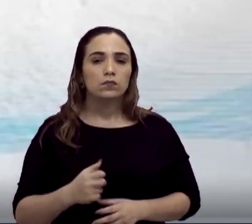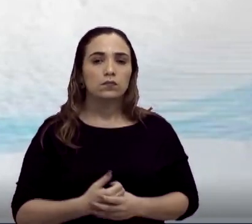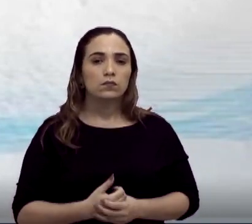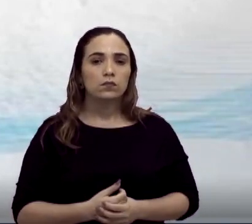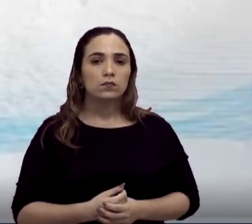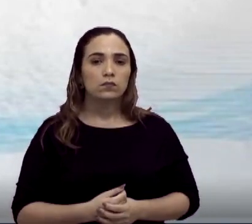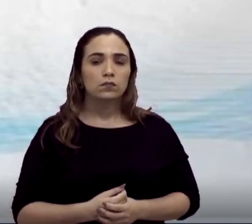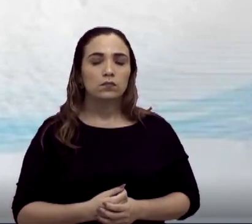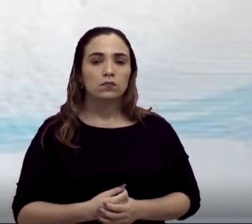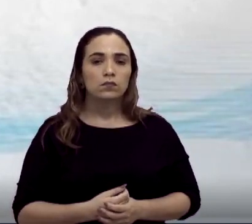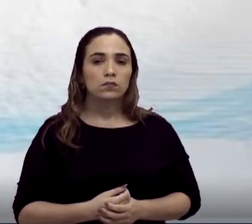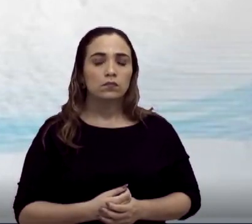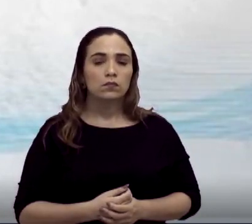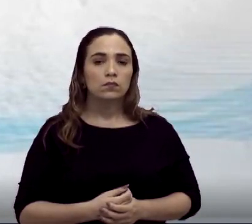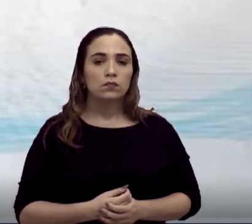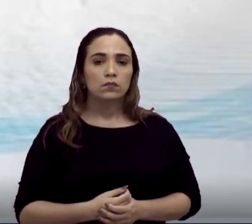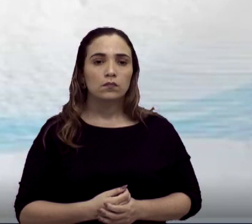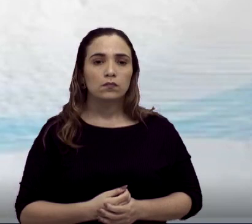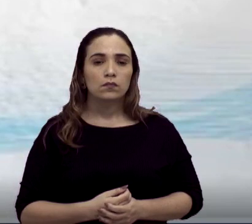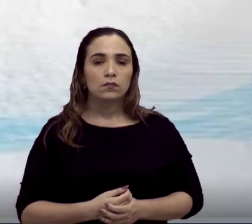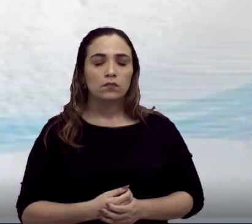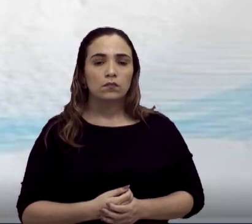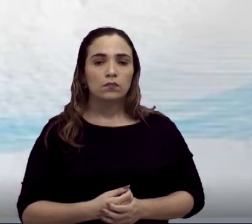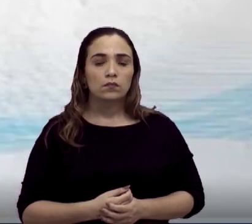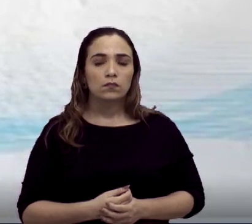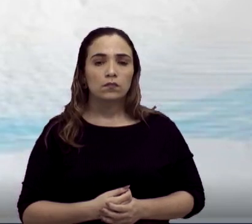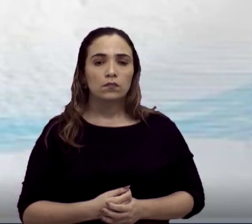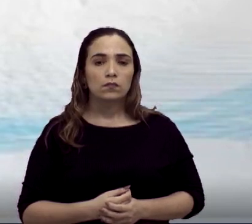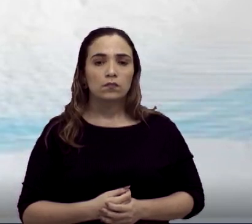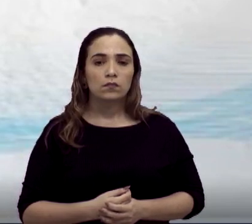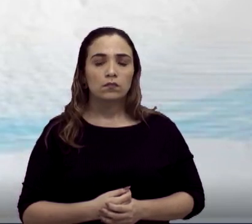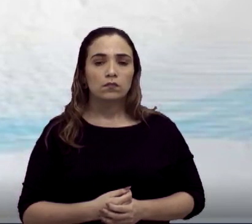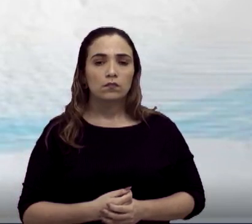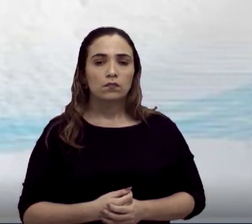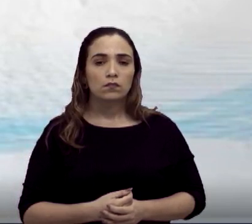recurso. Então, assim, e aí?